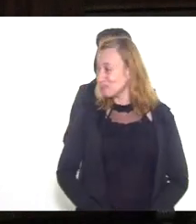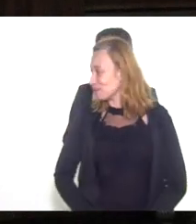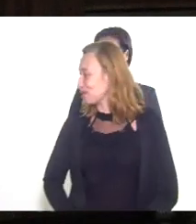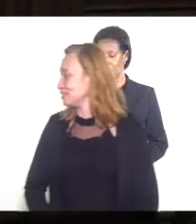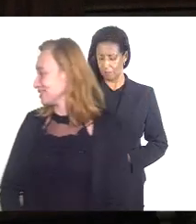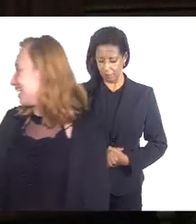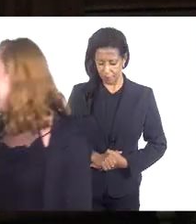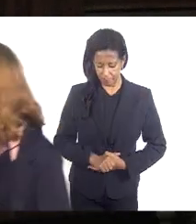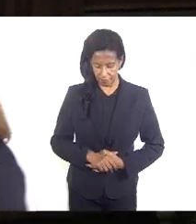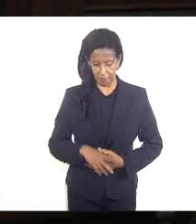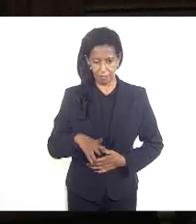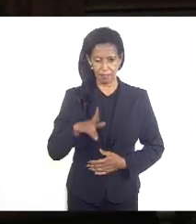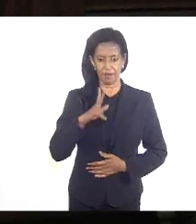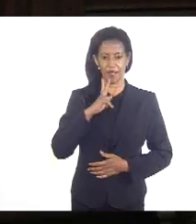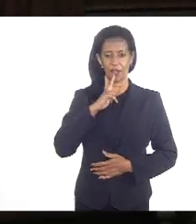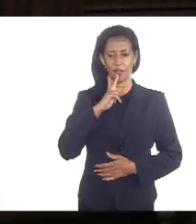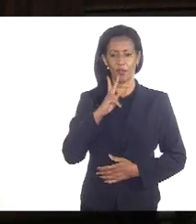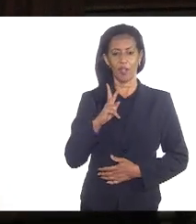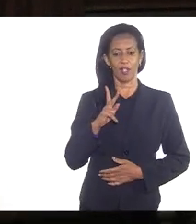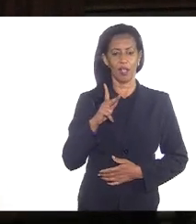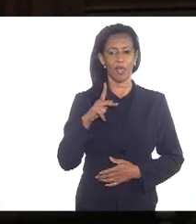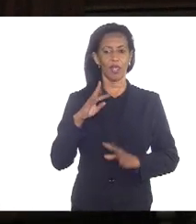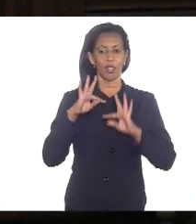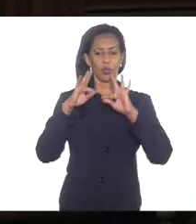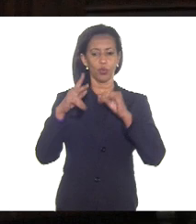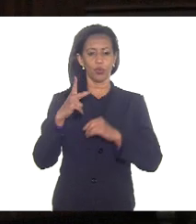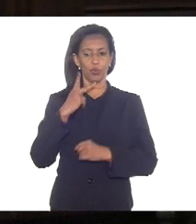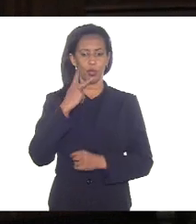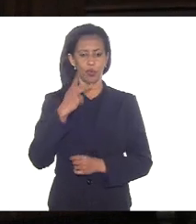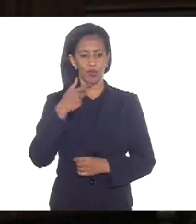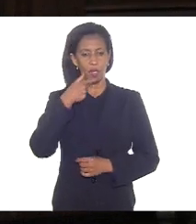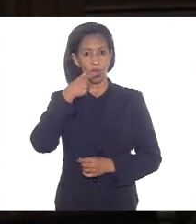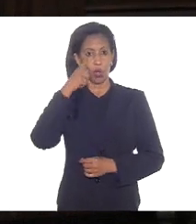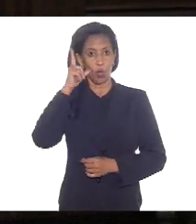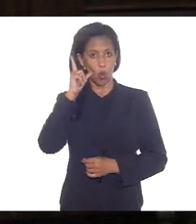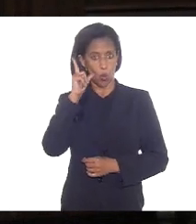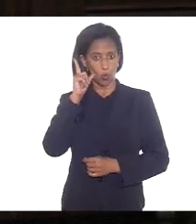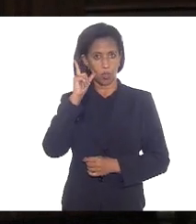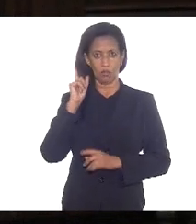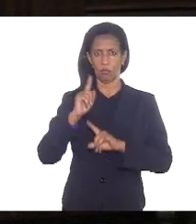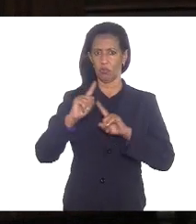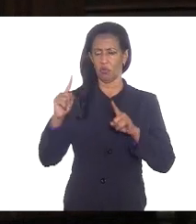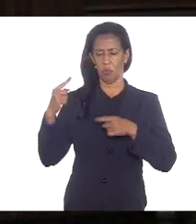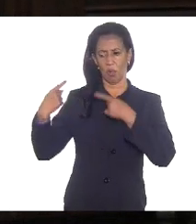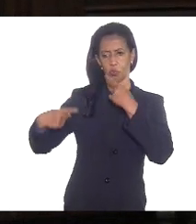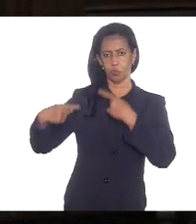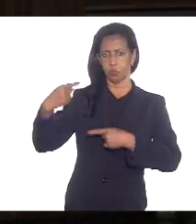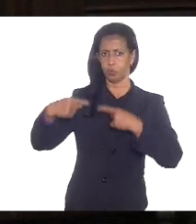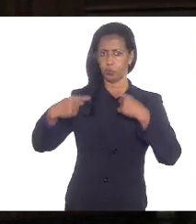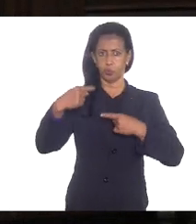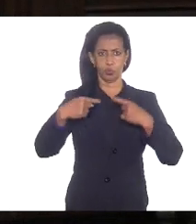que toda palavra que eu utilizei ontem não foi para debater somente